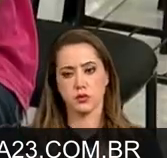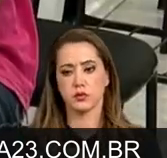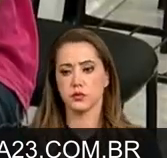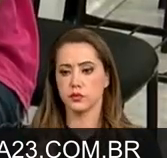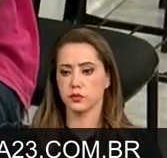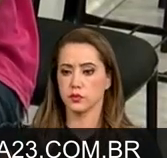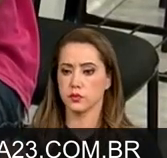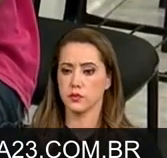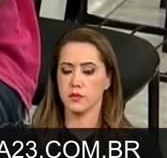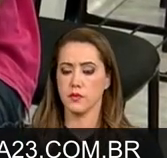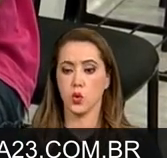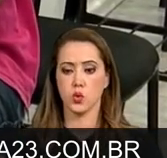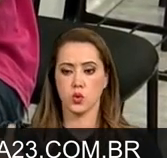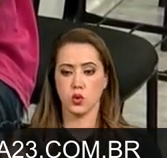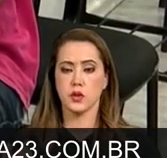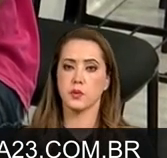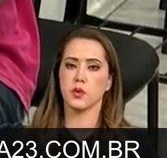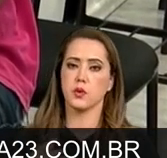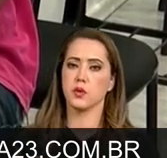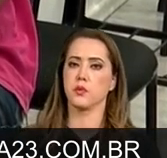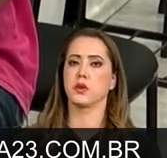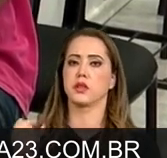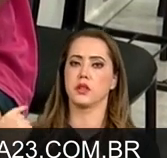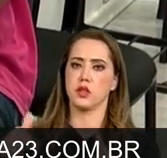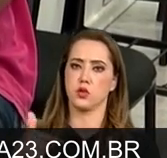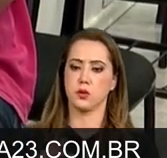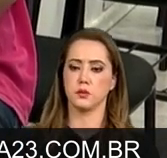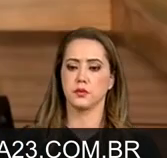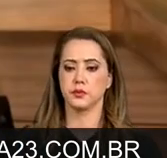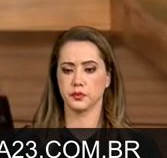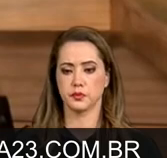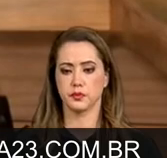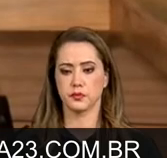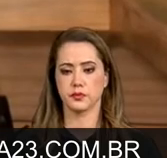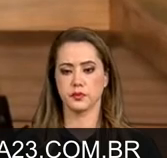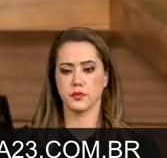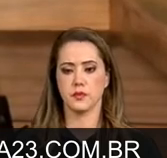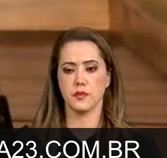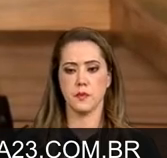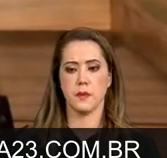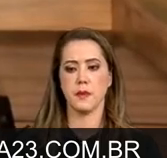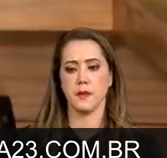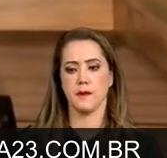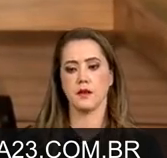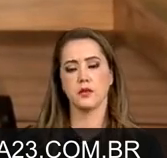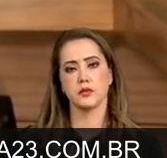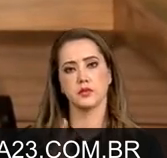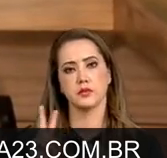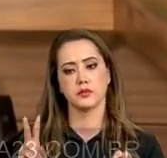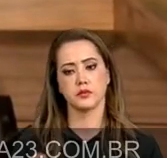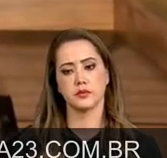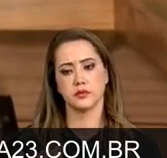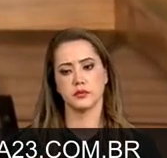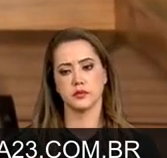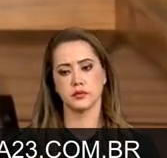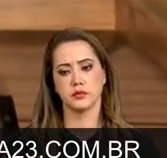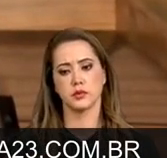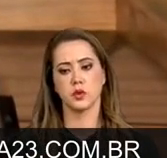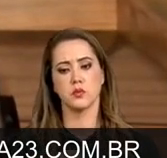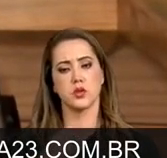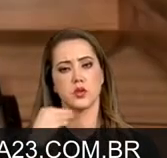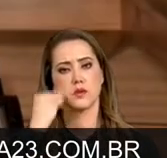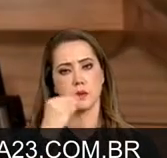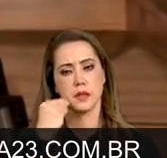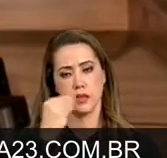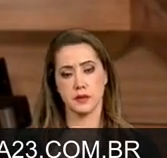Flávio e Vinícius estão na busca de uma oportunidade de trabalho. Eu procuro mais alguma coisa, uma nova